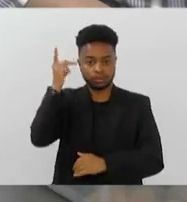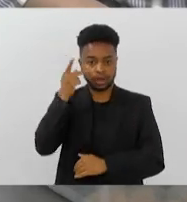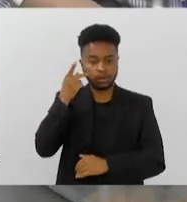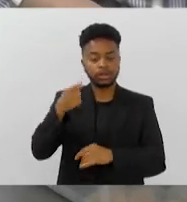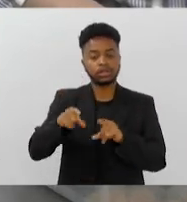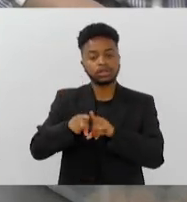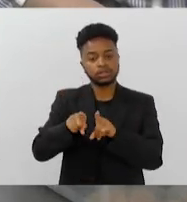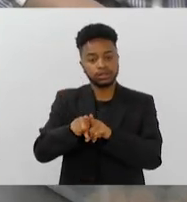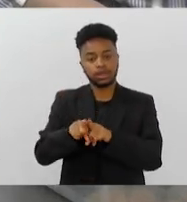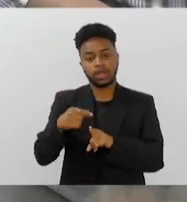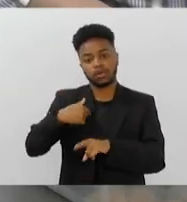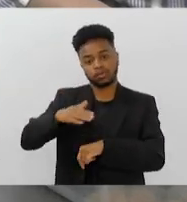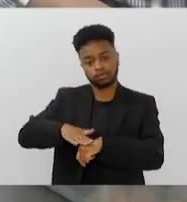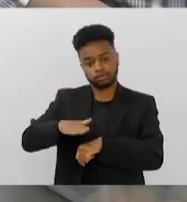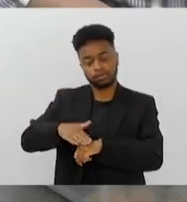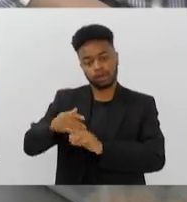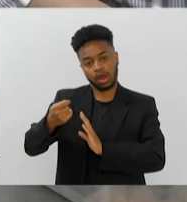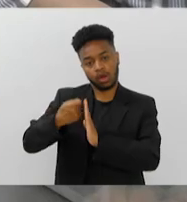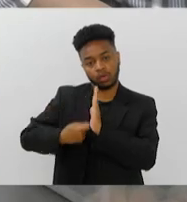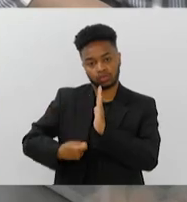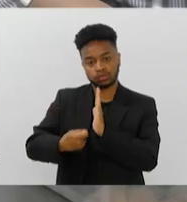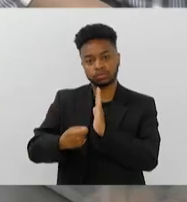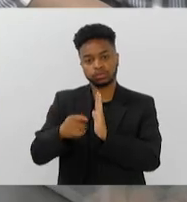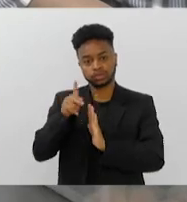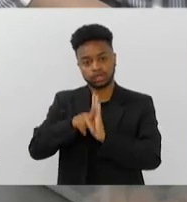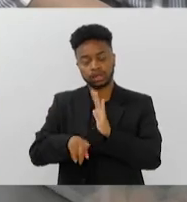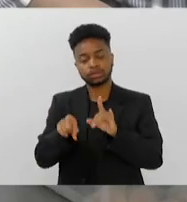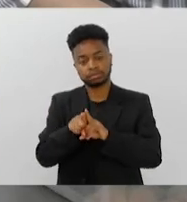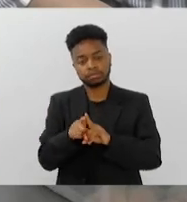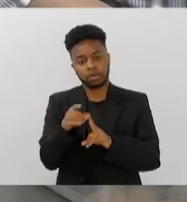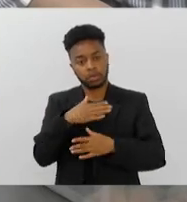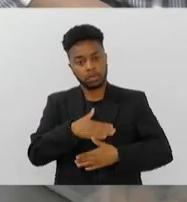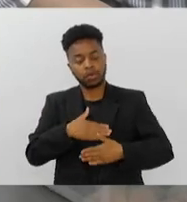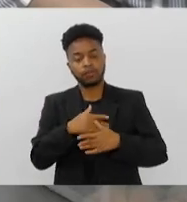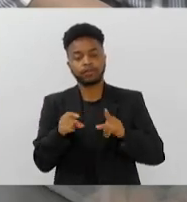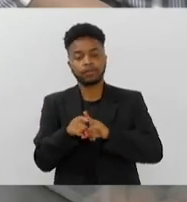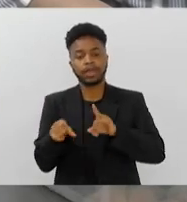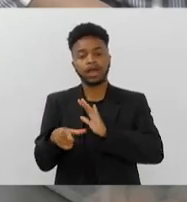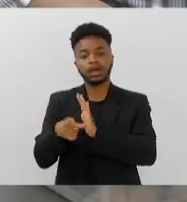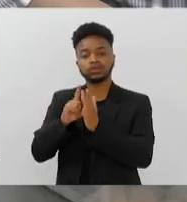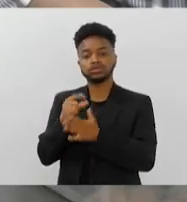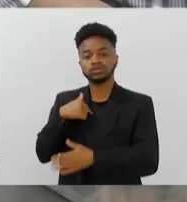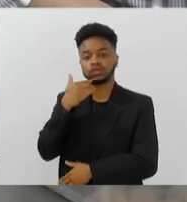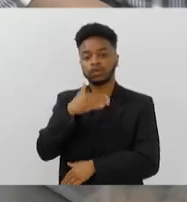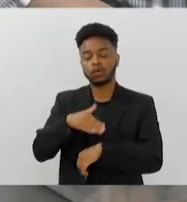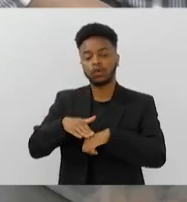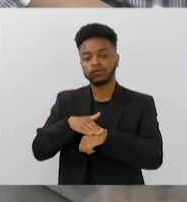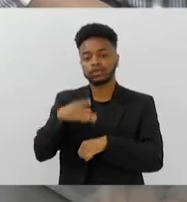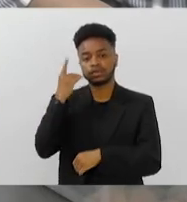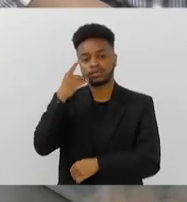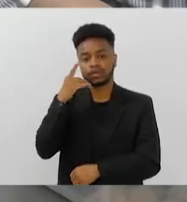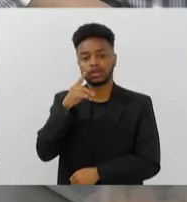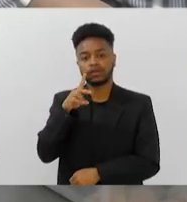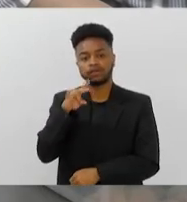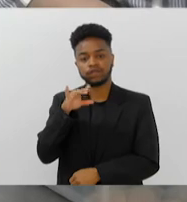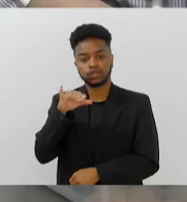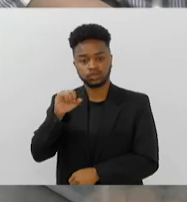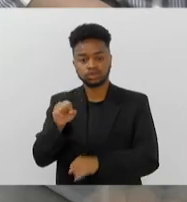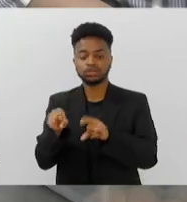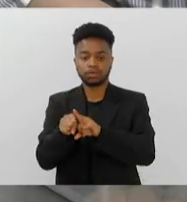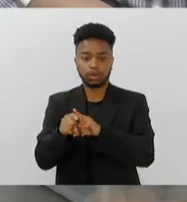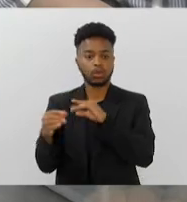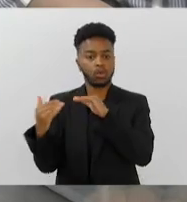sou autor do projeto, me sinto contemplado, e pelo que eu conversei agora mais cedo, o deputado relator Vinícius Cozzolino também